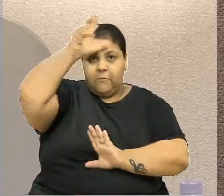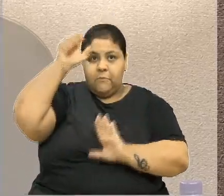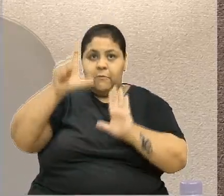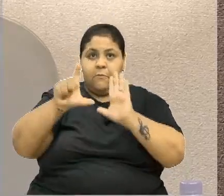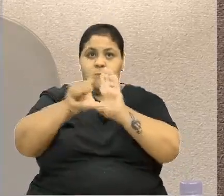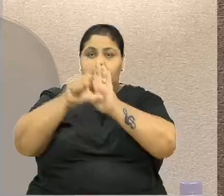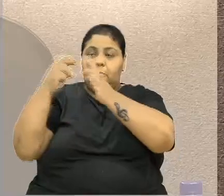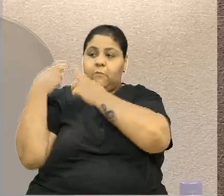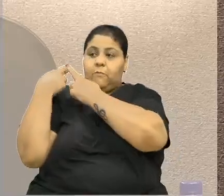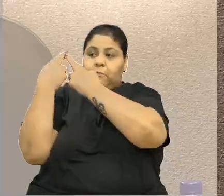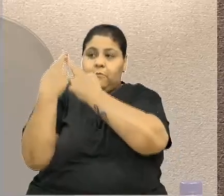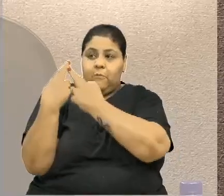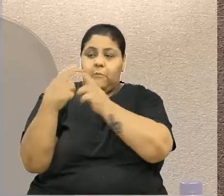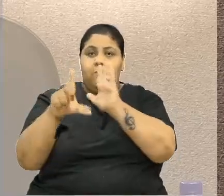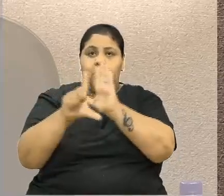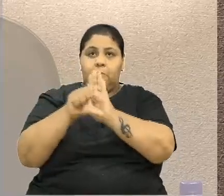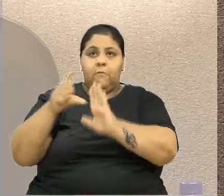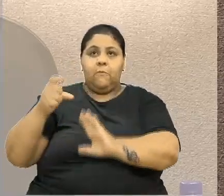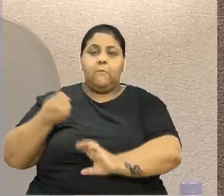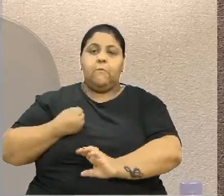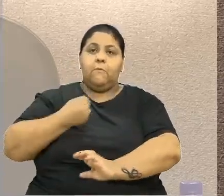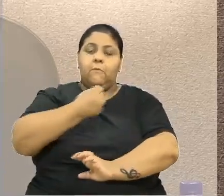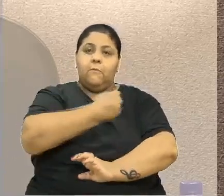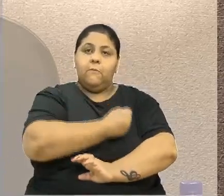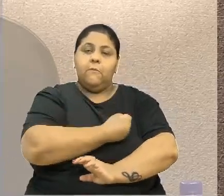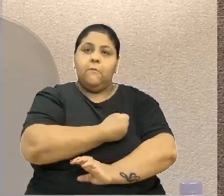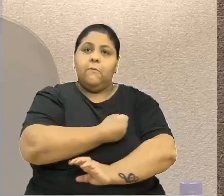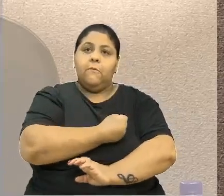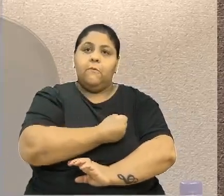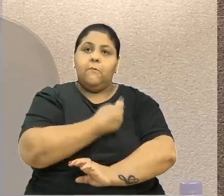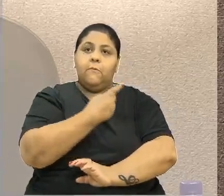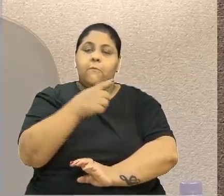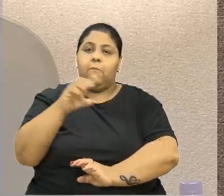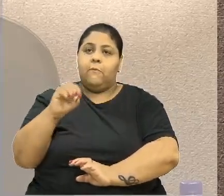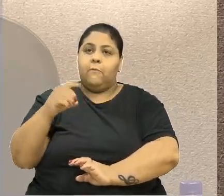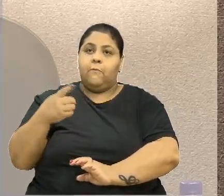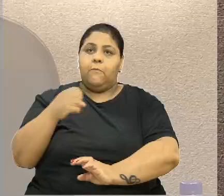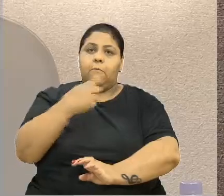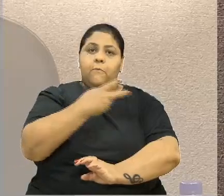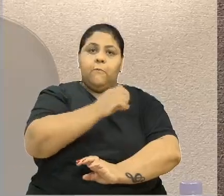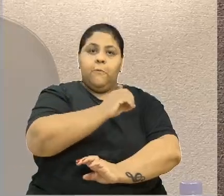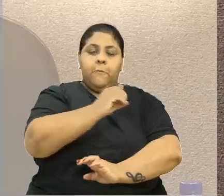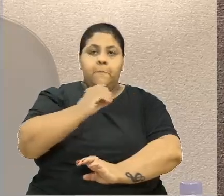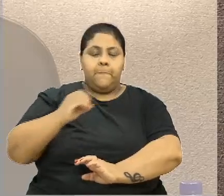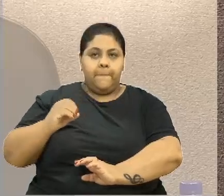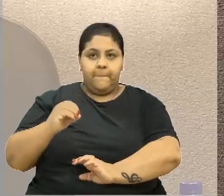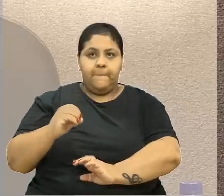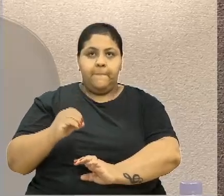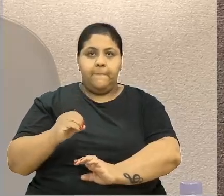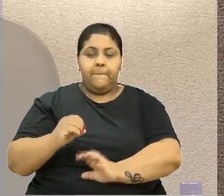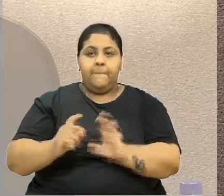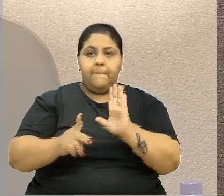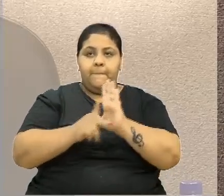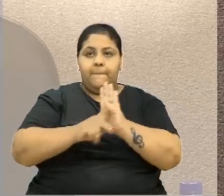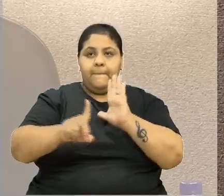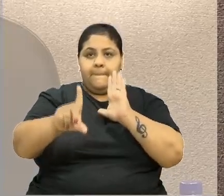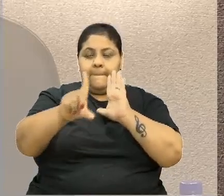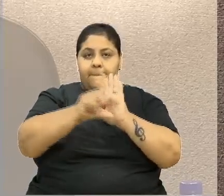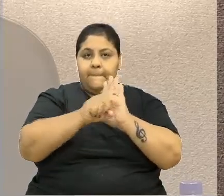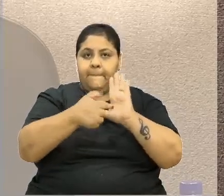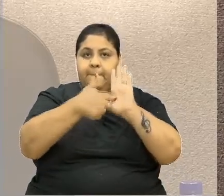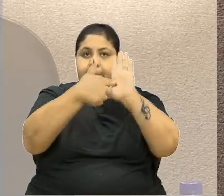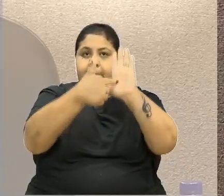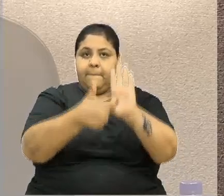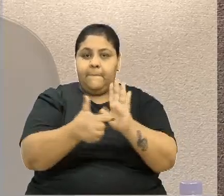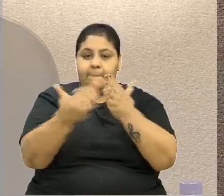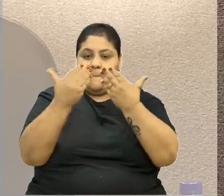de Responsabilidade Fiscal, Lei Complementar 101/2000. Assim, o projeto de lei ofertado a